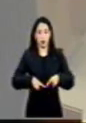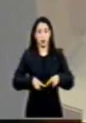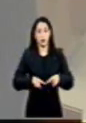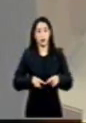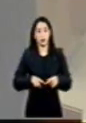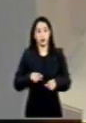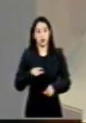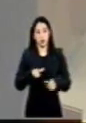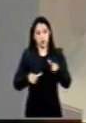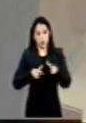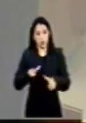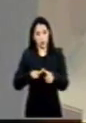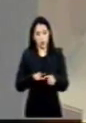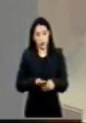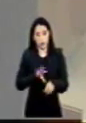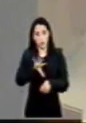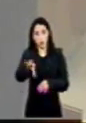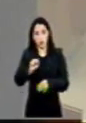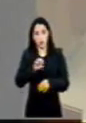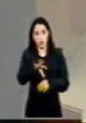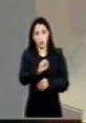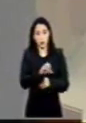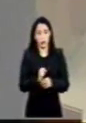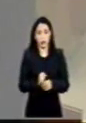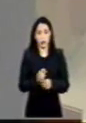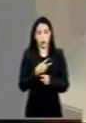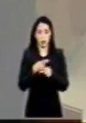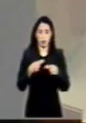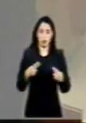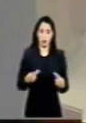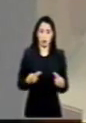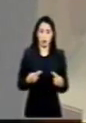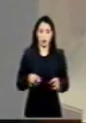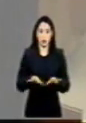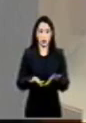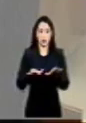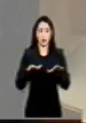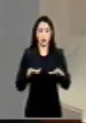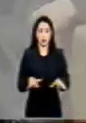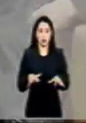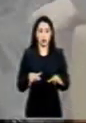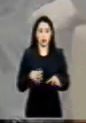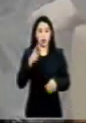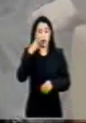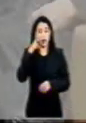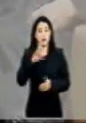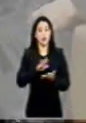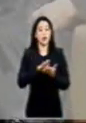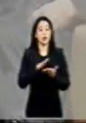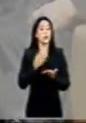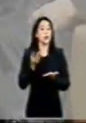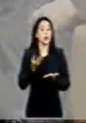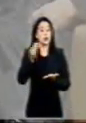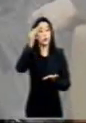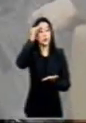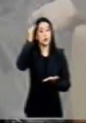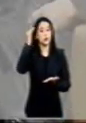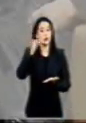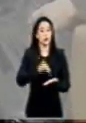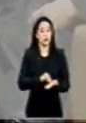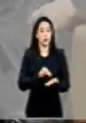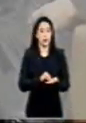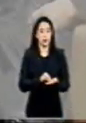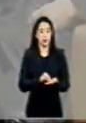se buscou que essa corte faça essa interpretação dos dispositivos infraconstitucionais